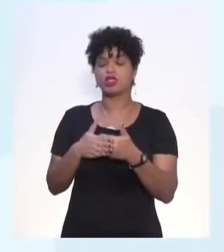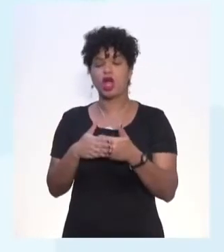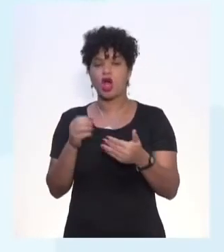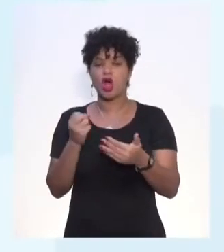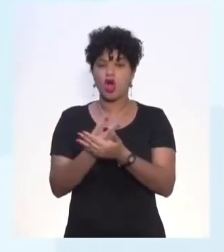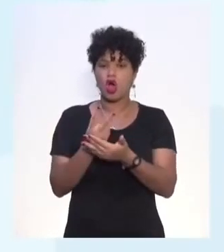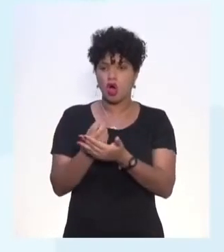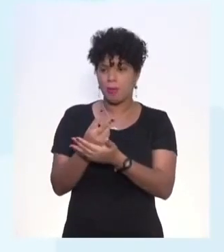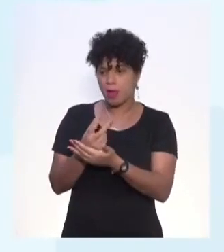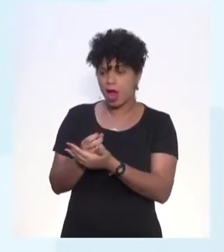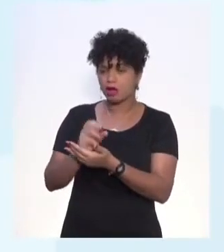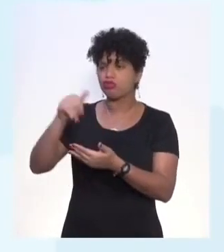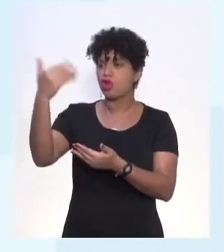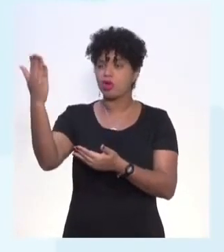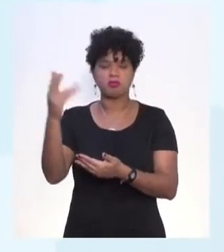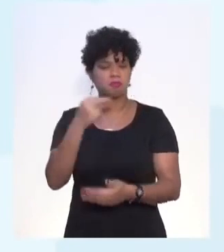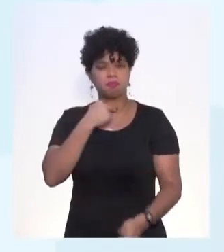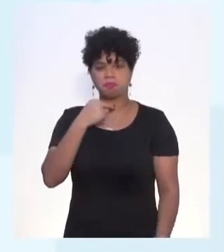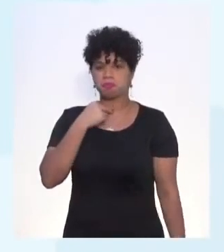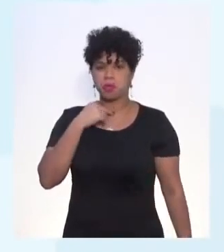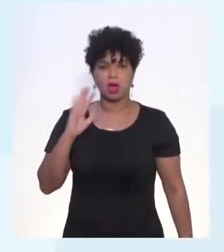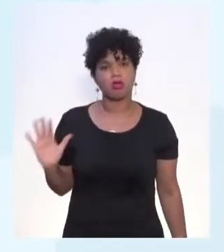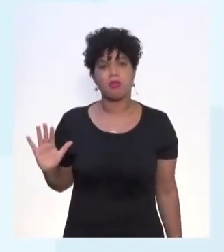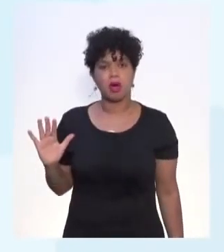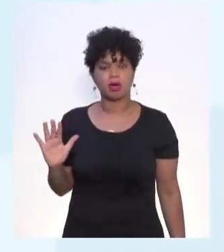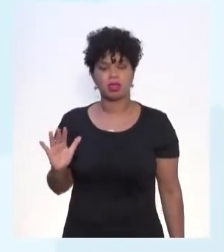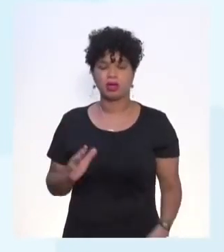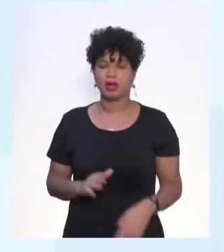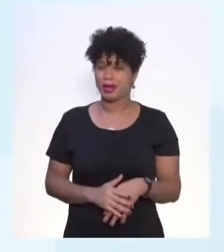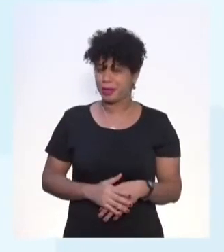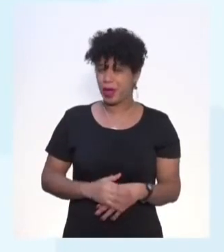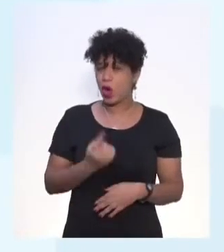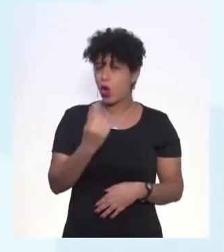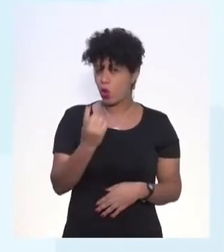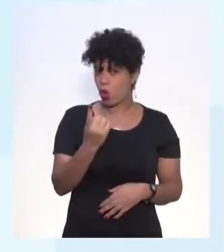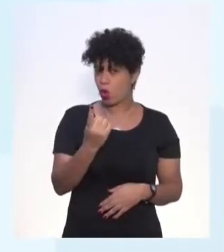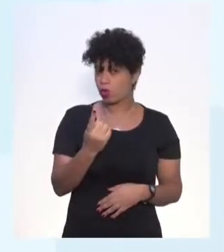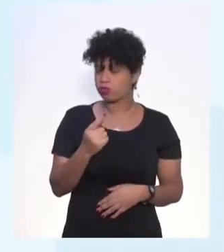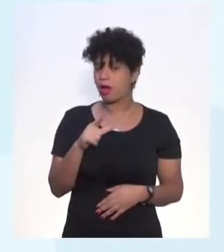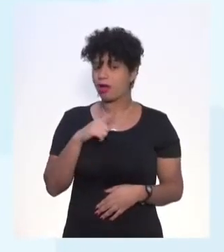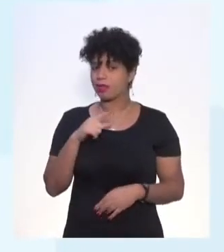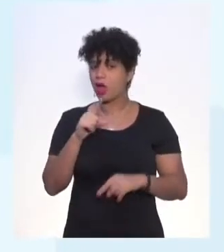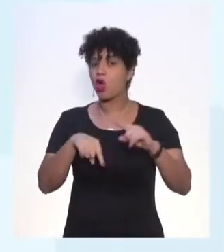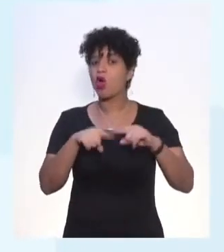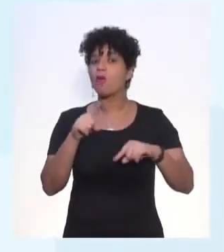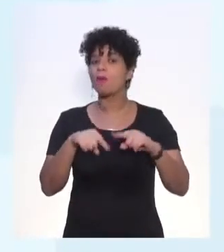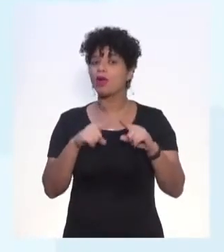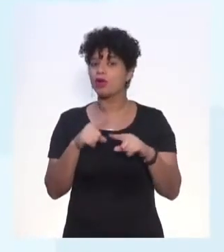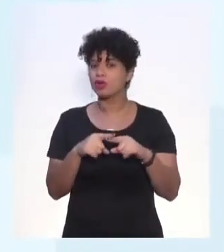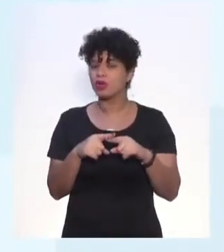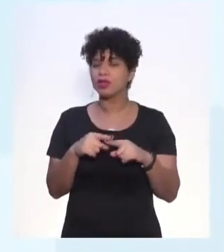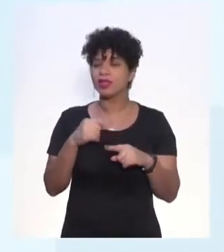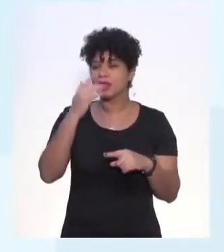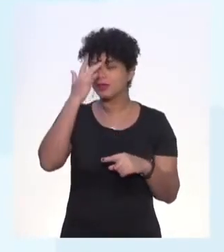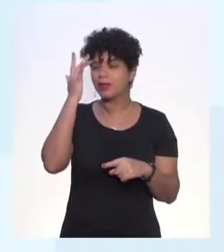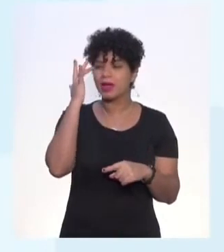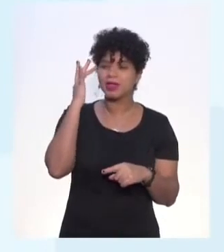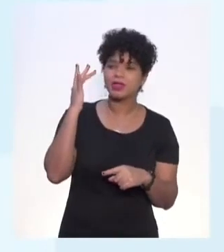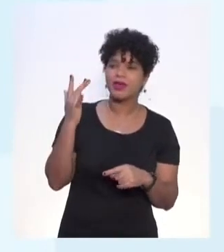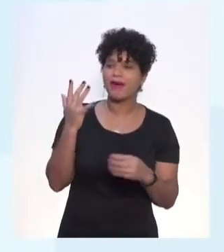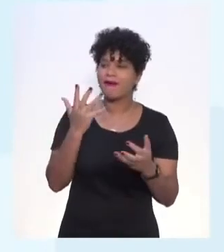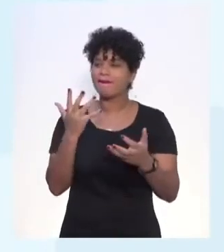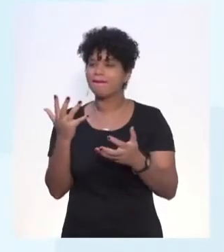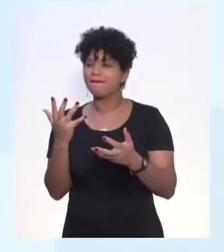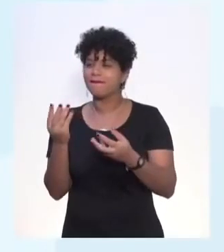produtos europeus, tá? Apenas um produto em particular parecia despertar o interesse,